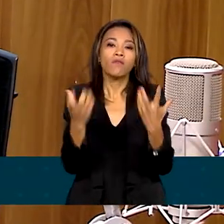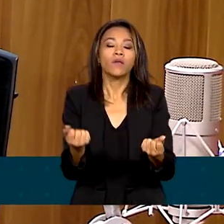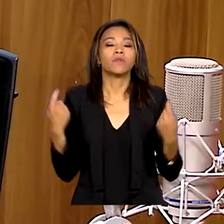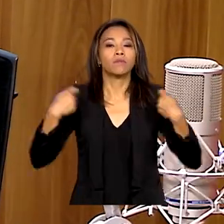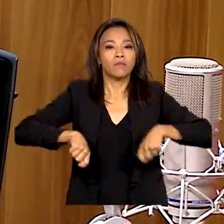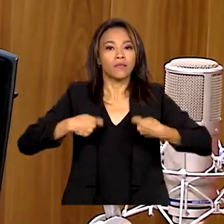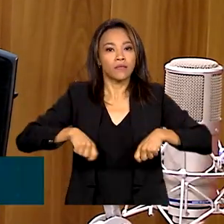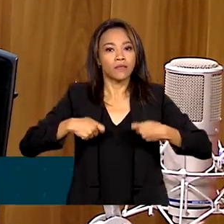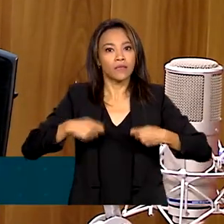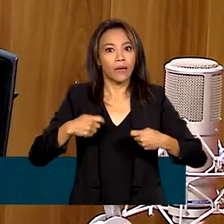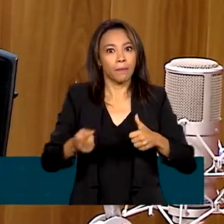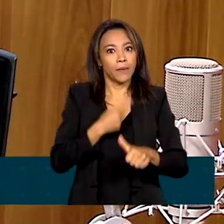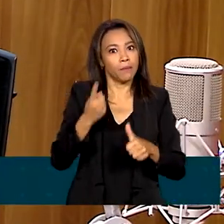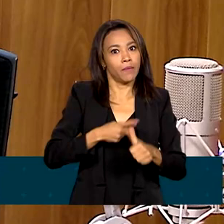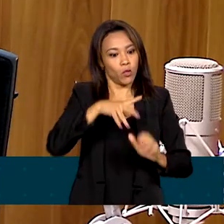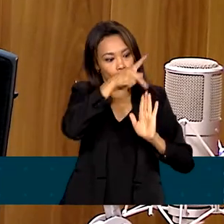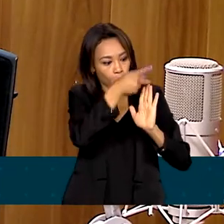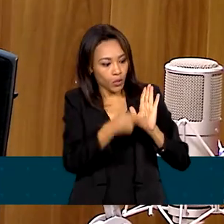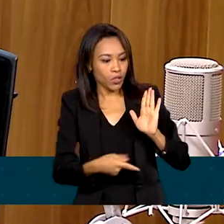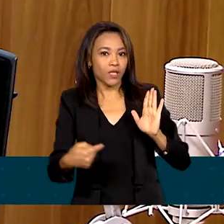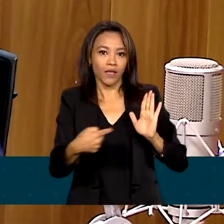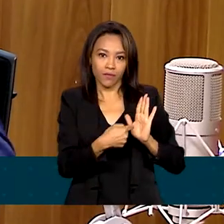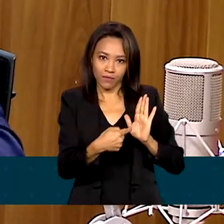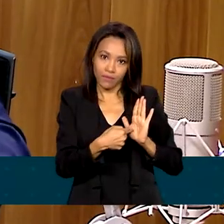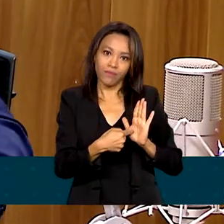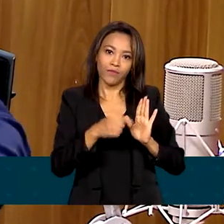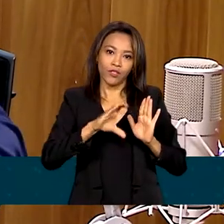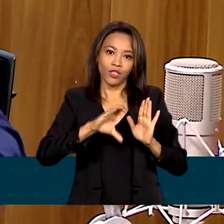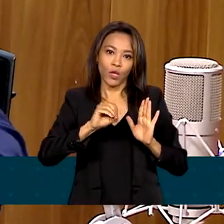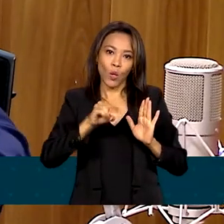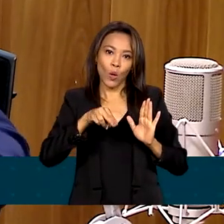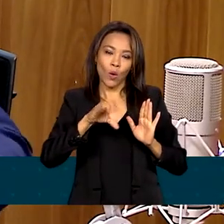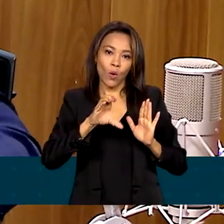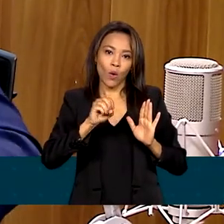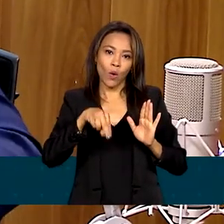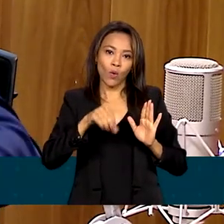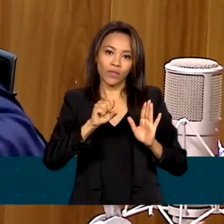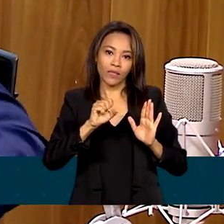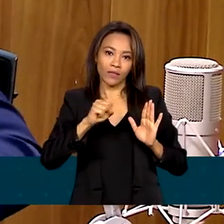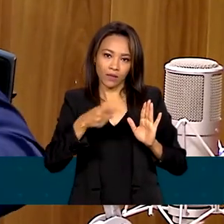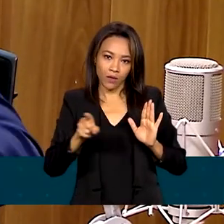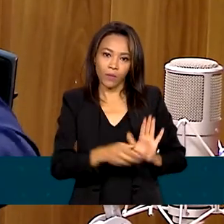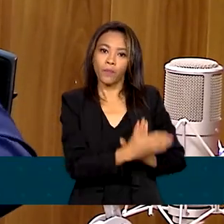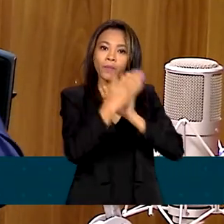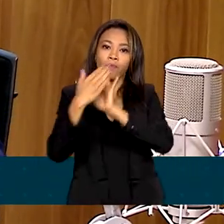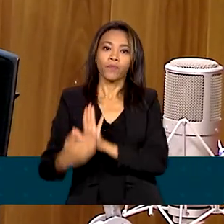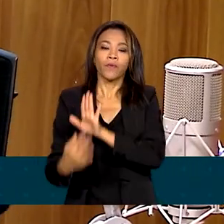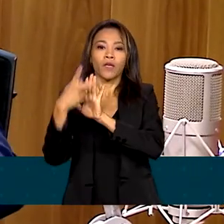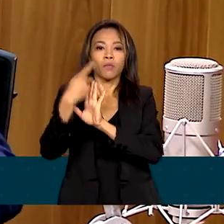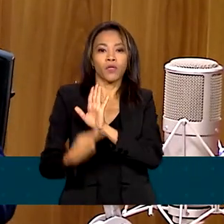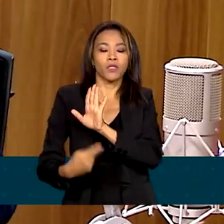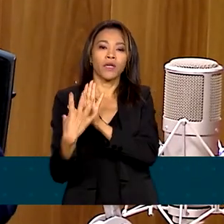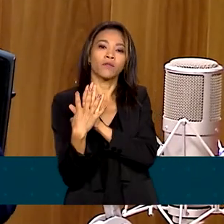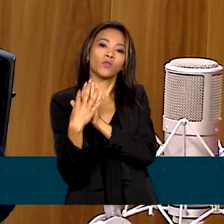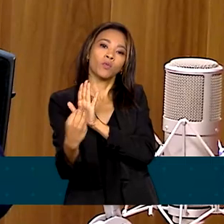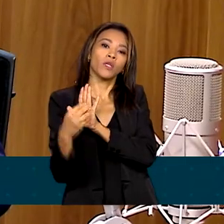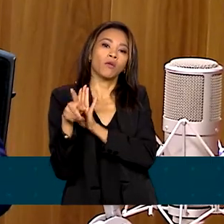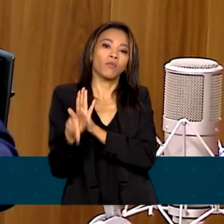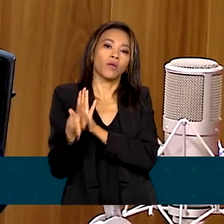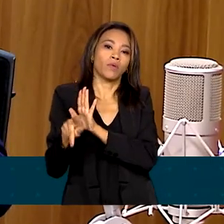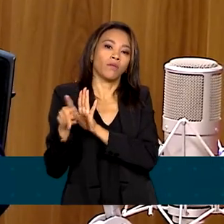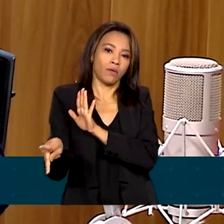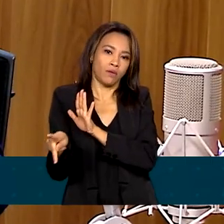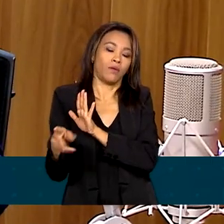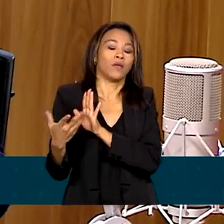ampliar projetos, programas de concessão pública e projetos de PPP, parceria público-privada. E para isso